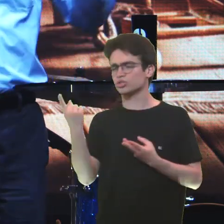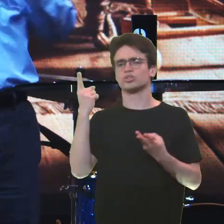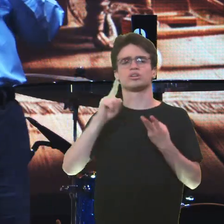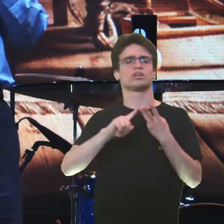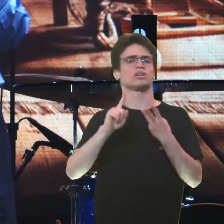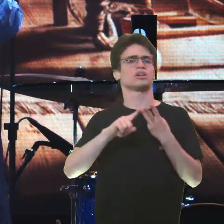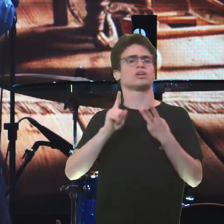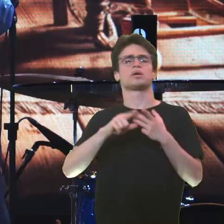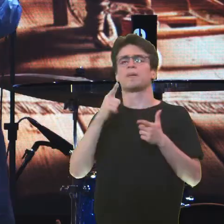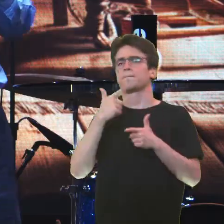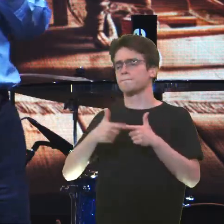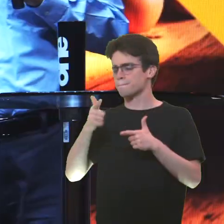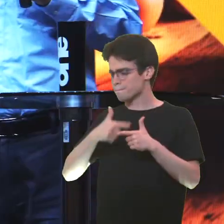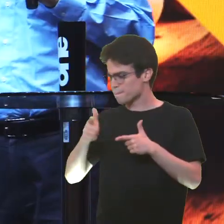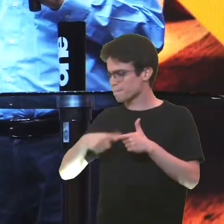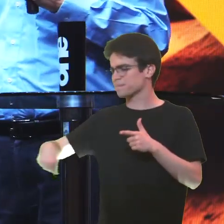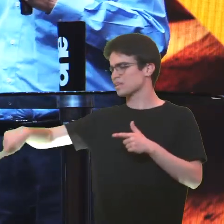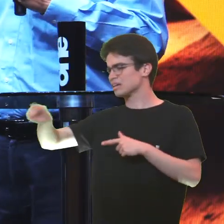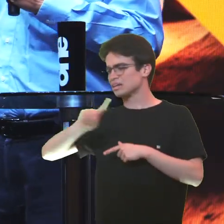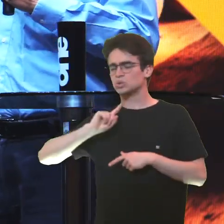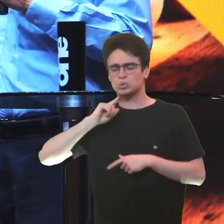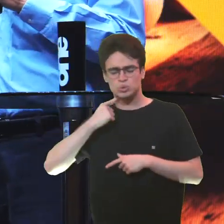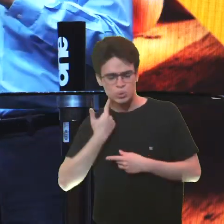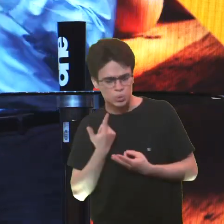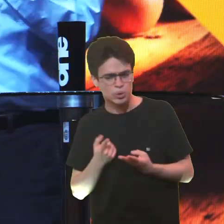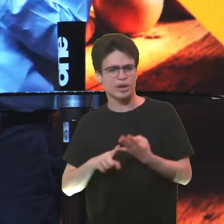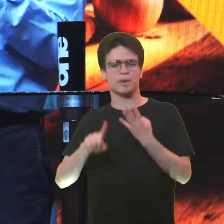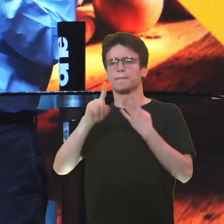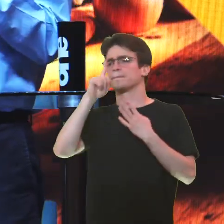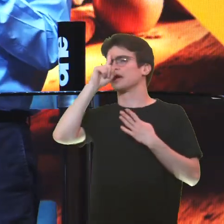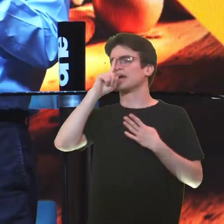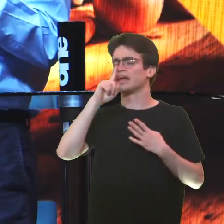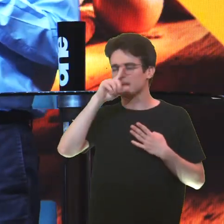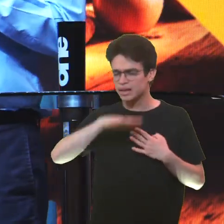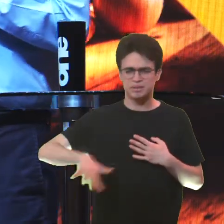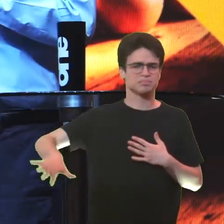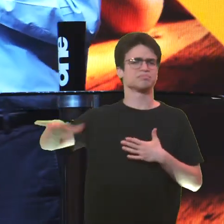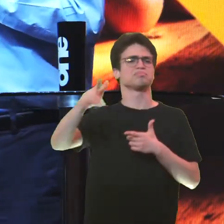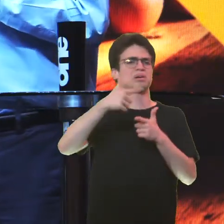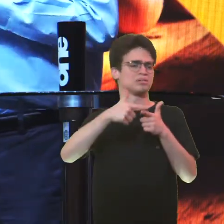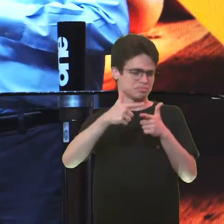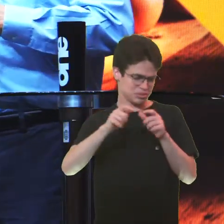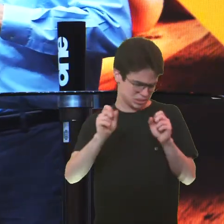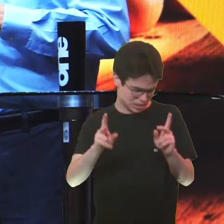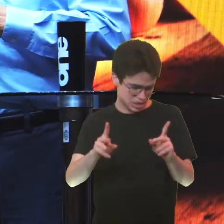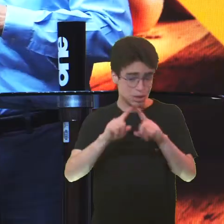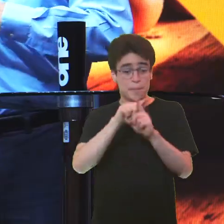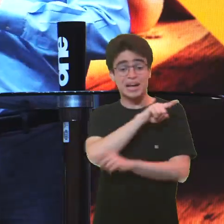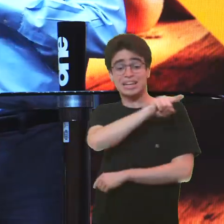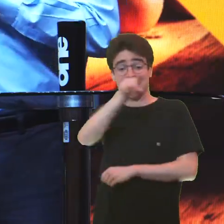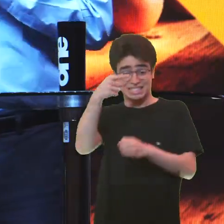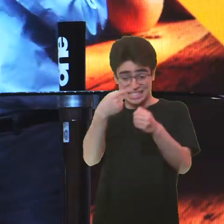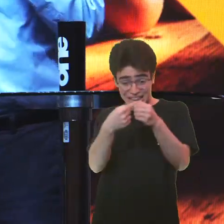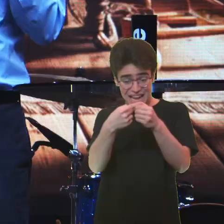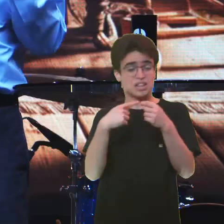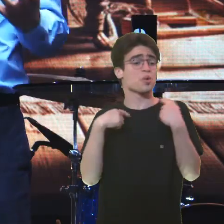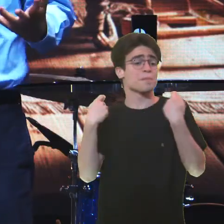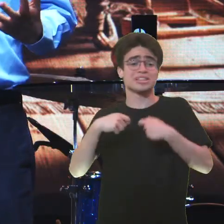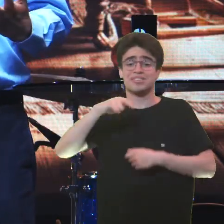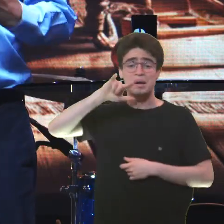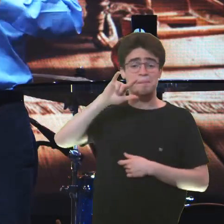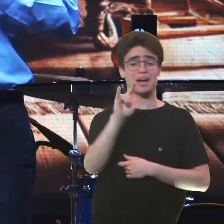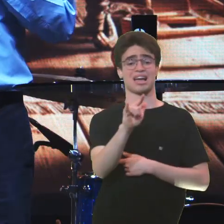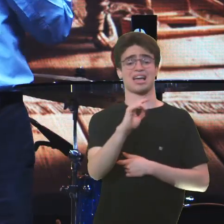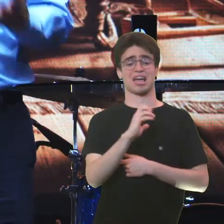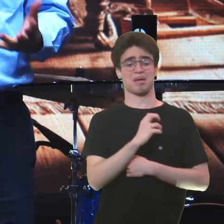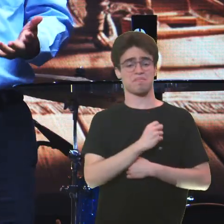problemas de saneamento, delincuencia. seus problemas de perigo. Pero debemos amar la Mas ciudad. devemos amar a nossa cidade. Porque no la vamos